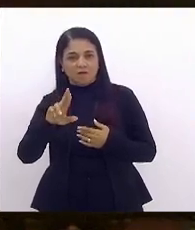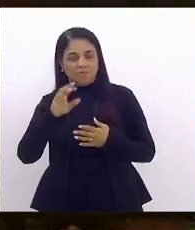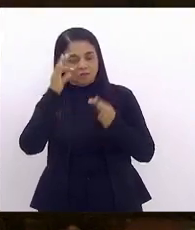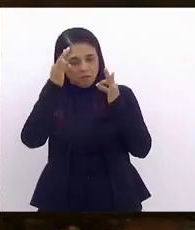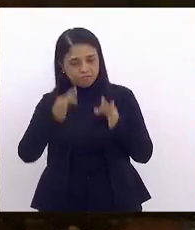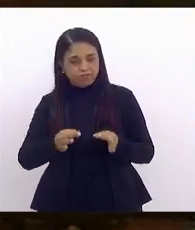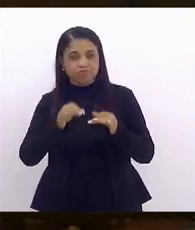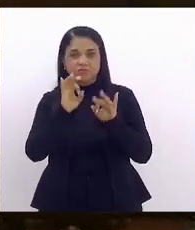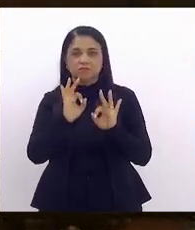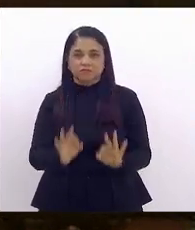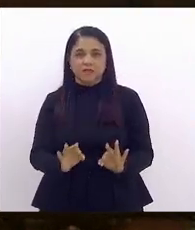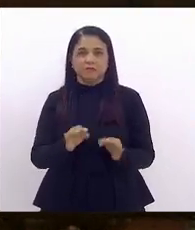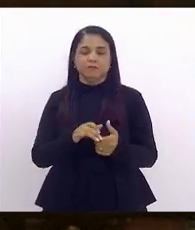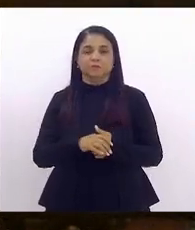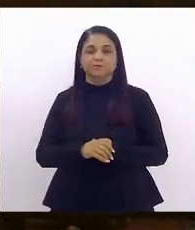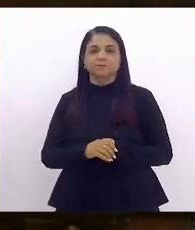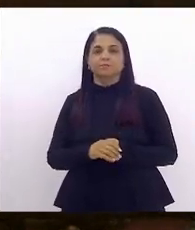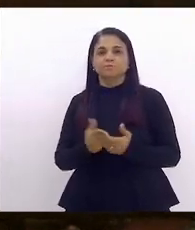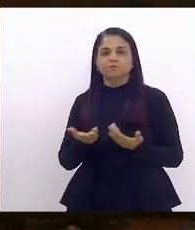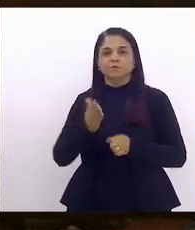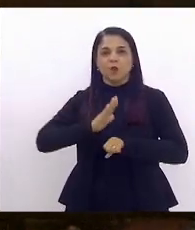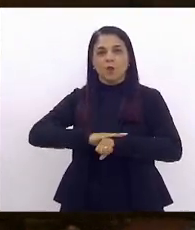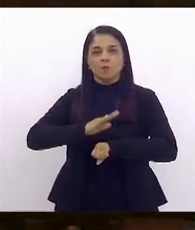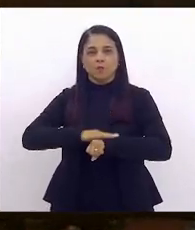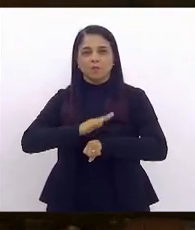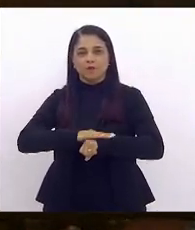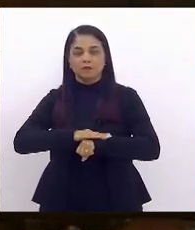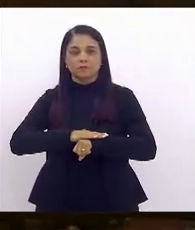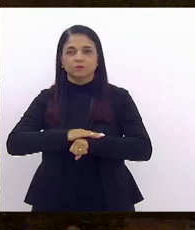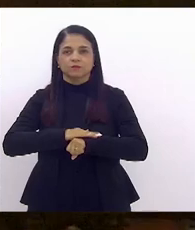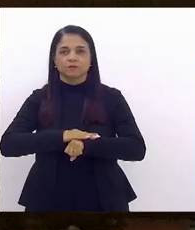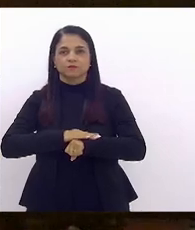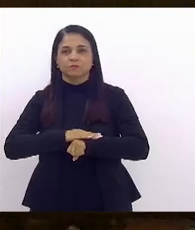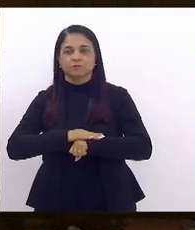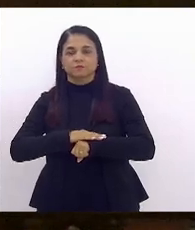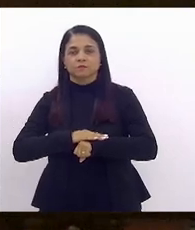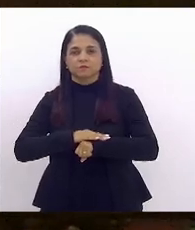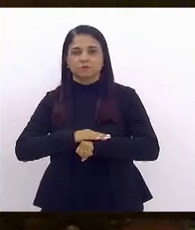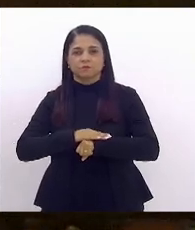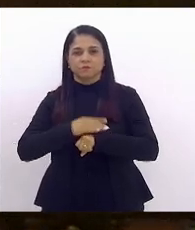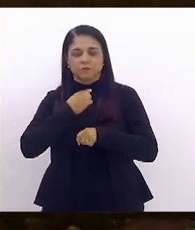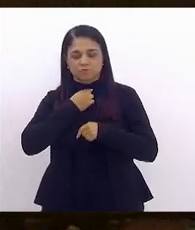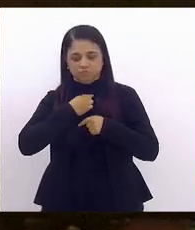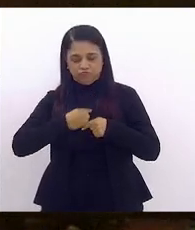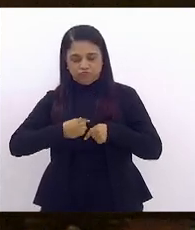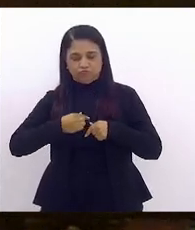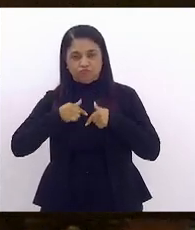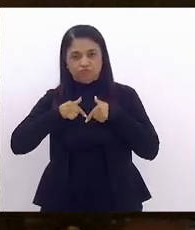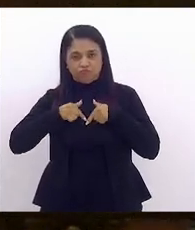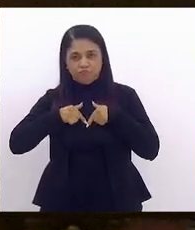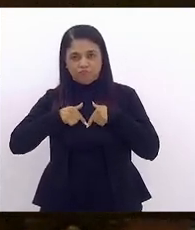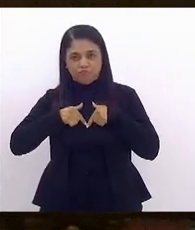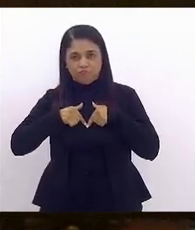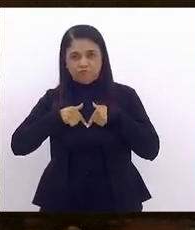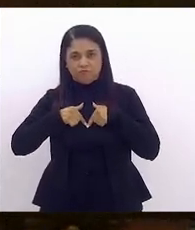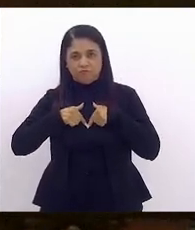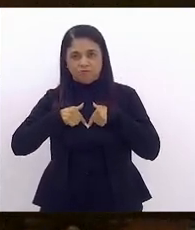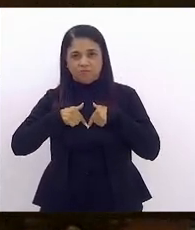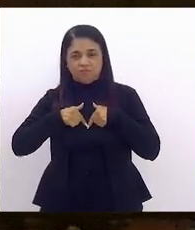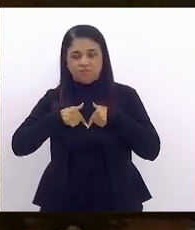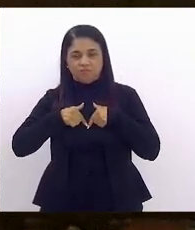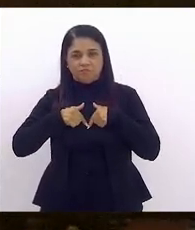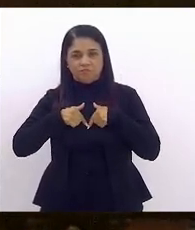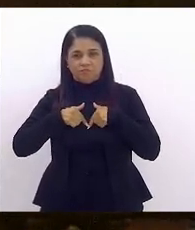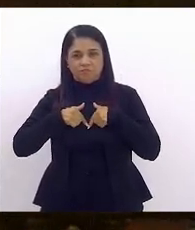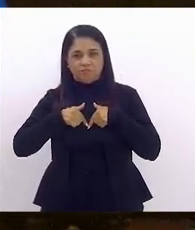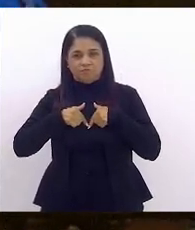que, neste momento, chega a hora da gente fazer a entrega desta comenda